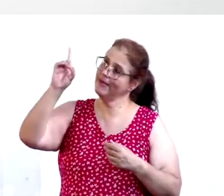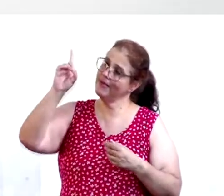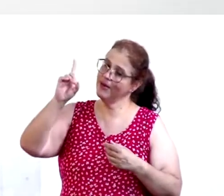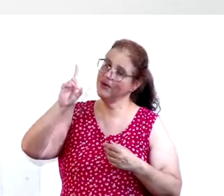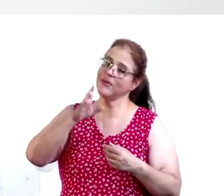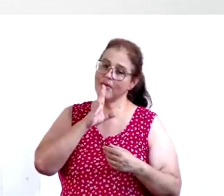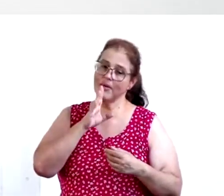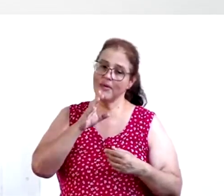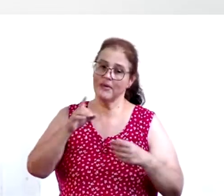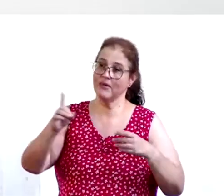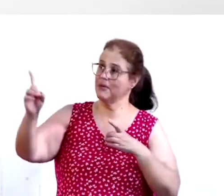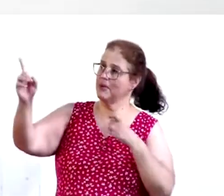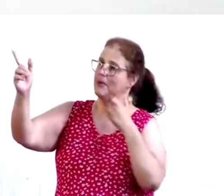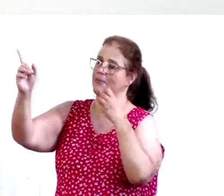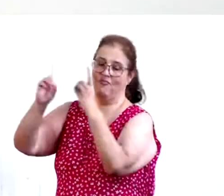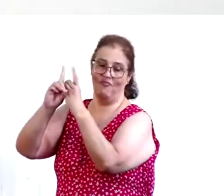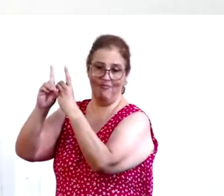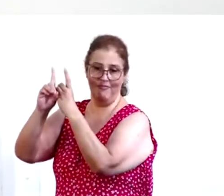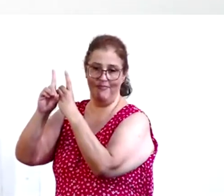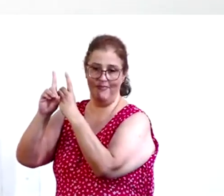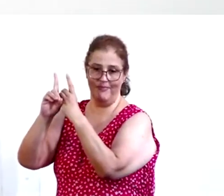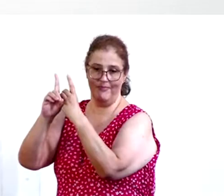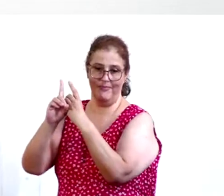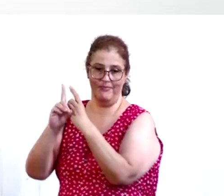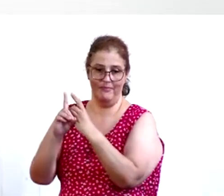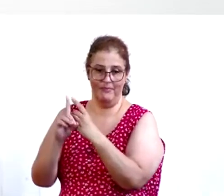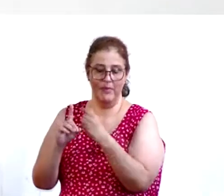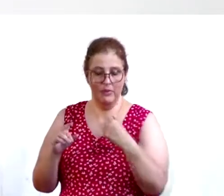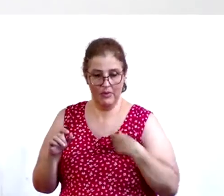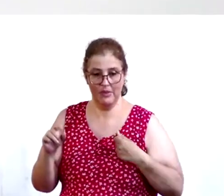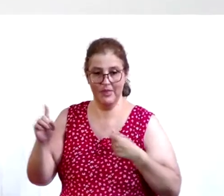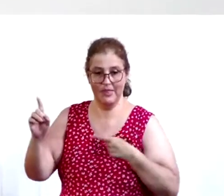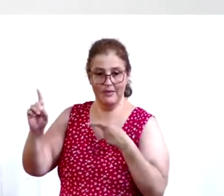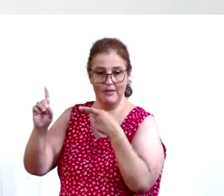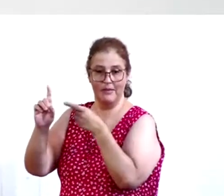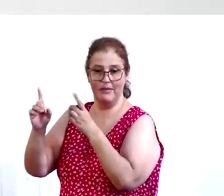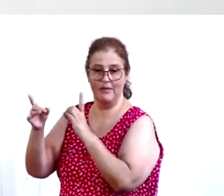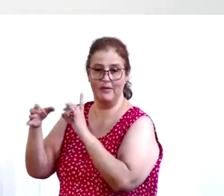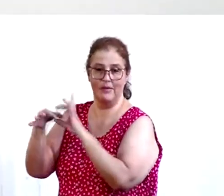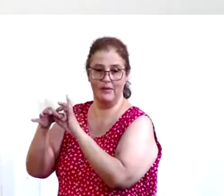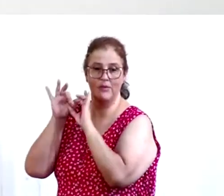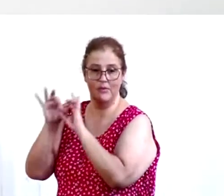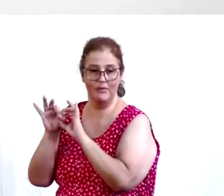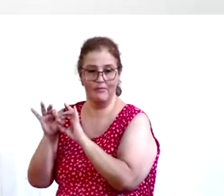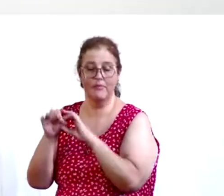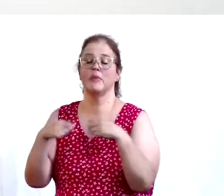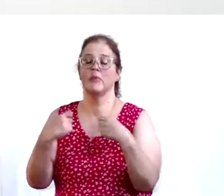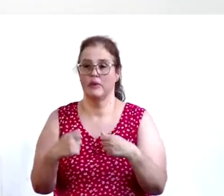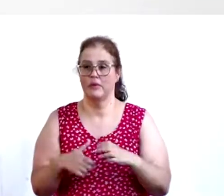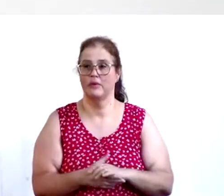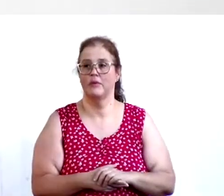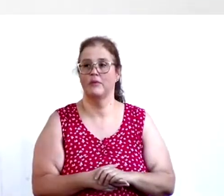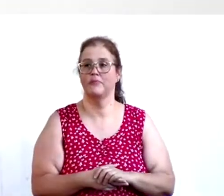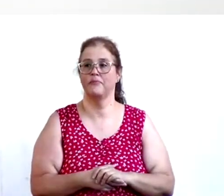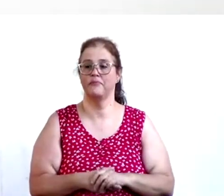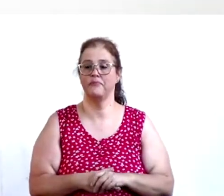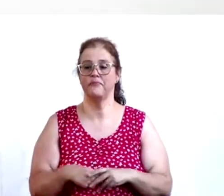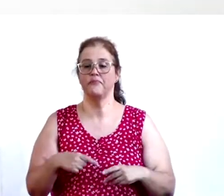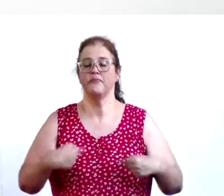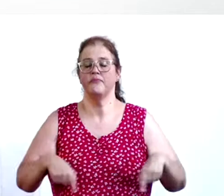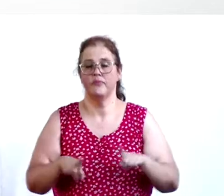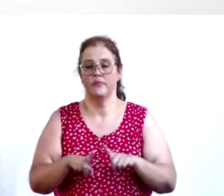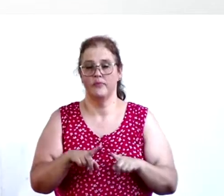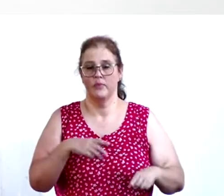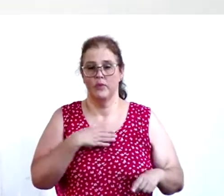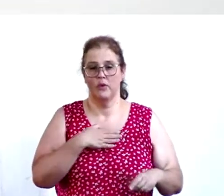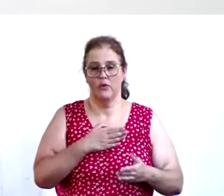a vós, disse Deus. Não há outro caminho. Qualquer outro caminho que não seja a presença de Deus sempre será um outro caminho, um desvio,